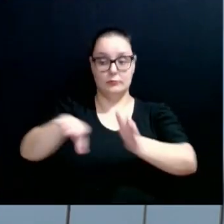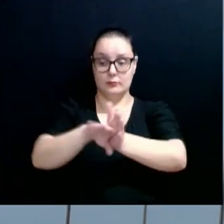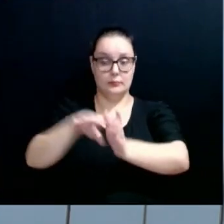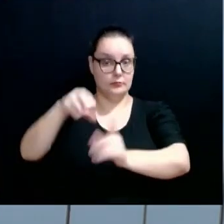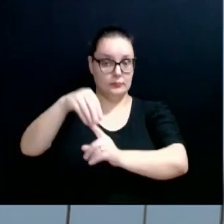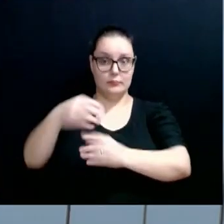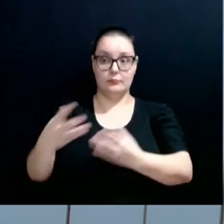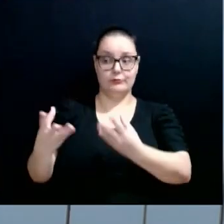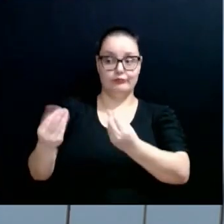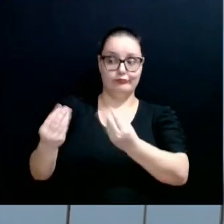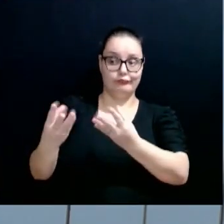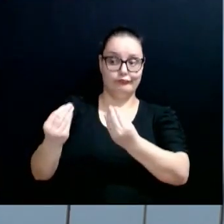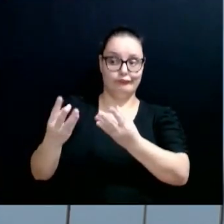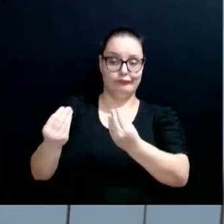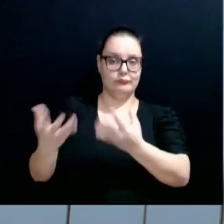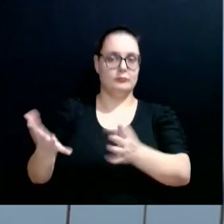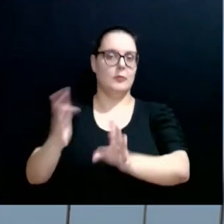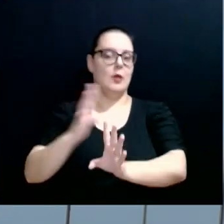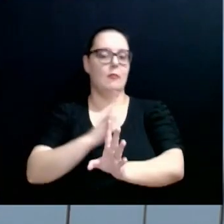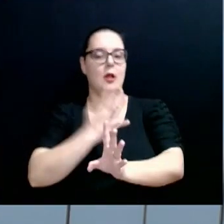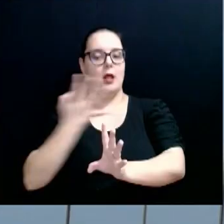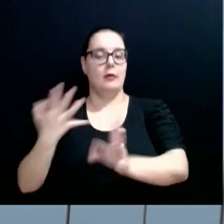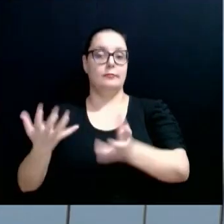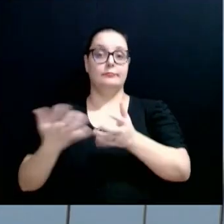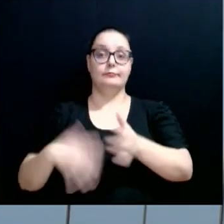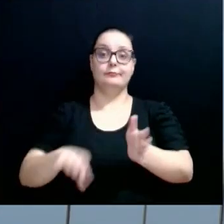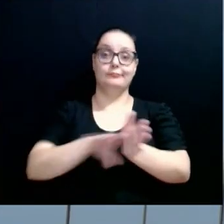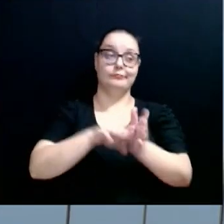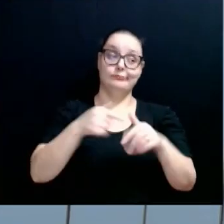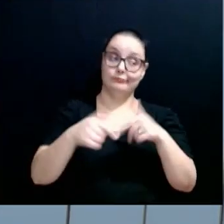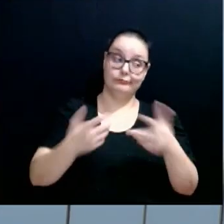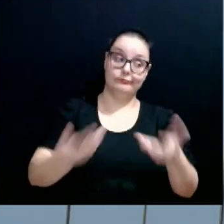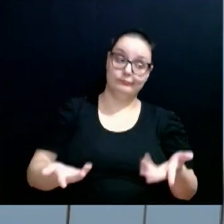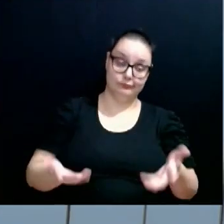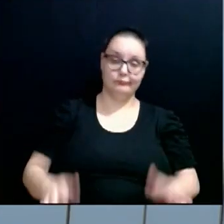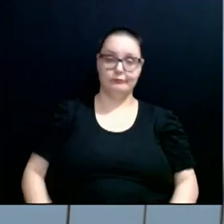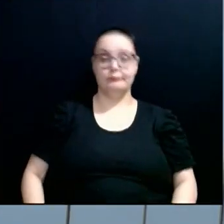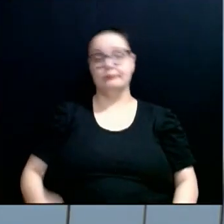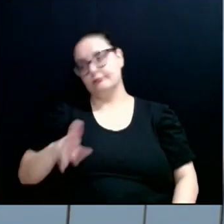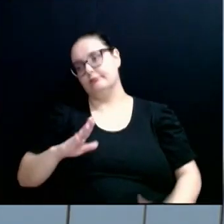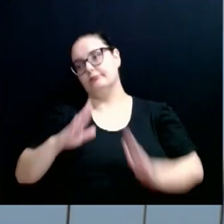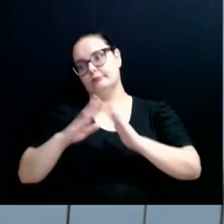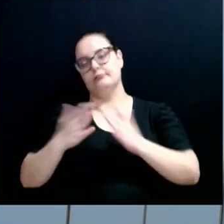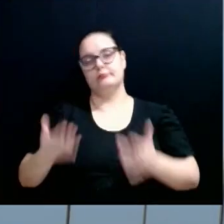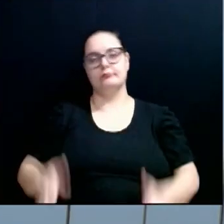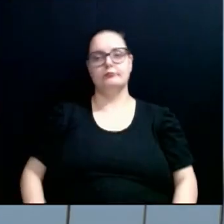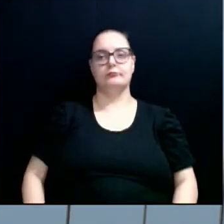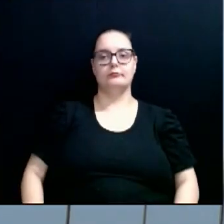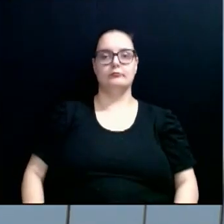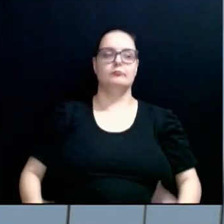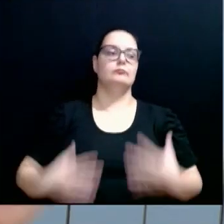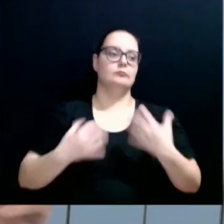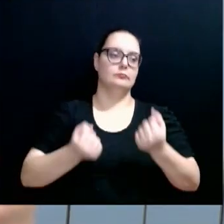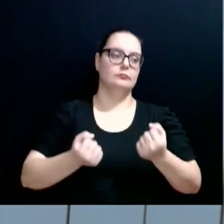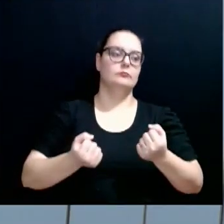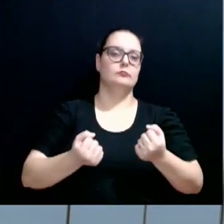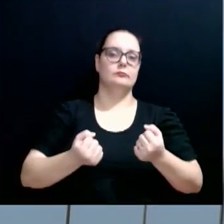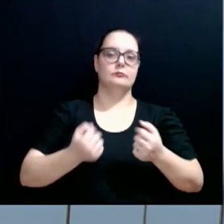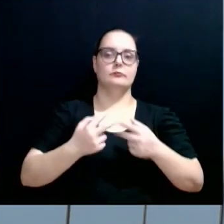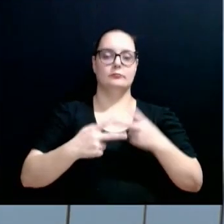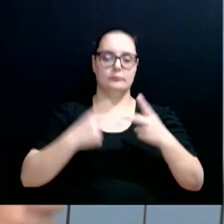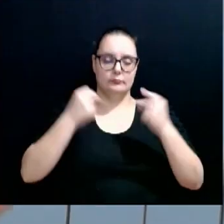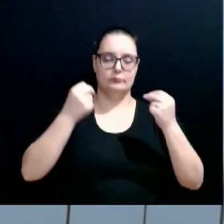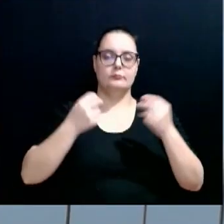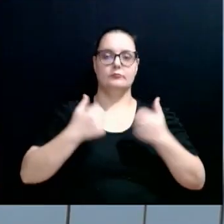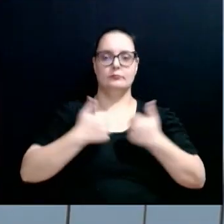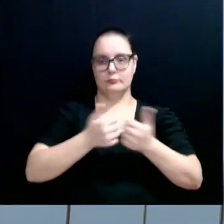fila enorme de pessoas querendo chegar no trabalho. Então fomos agraciados lá e de fato, nunca mais, eu estou falando para